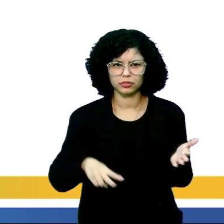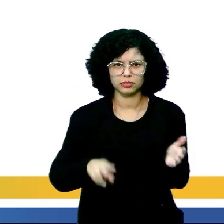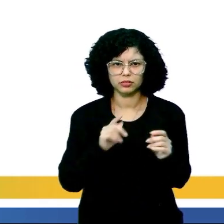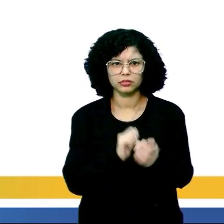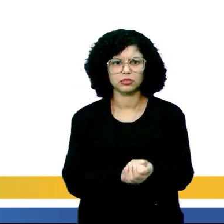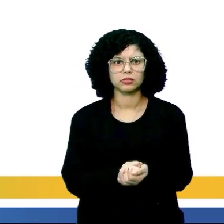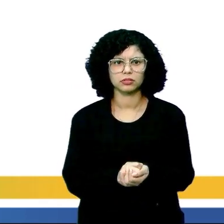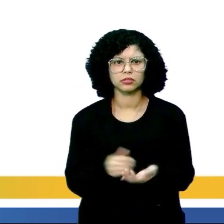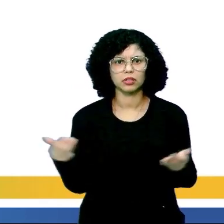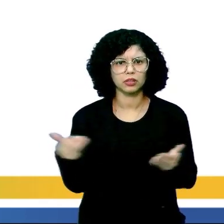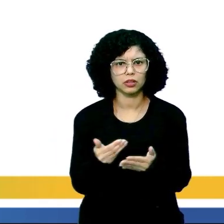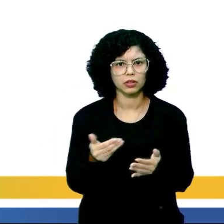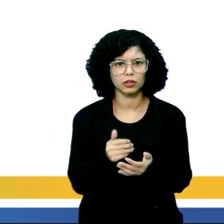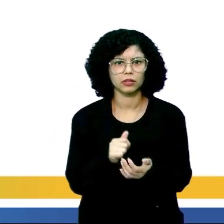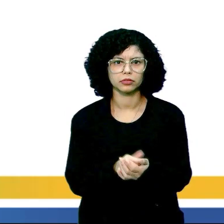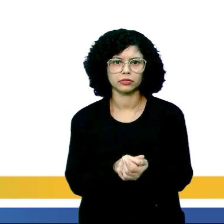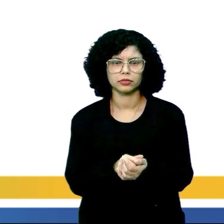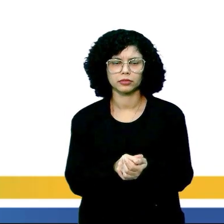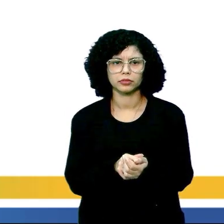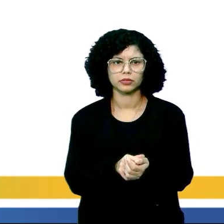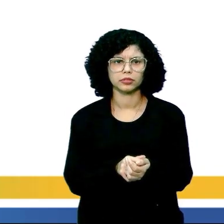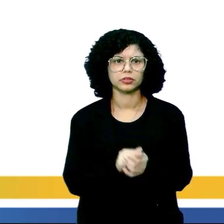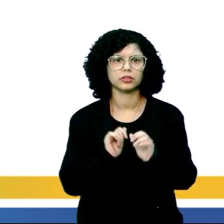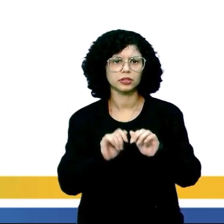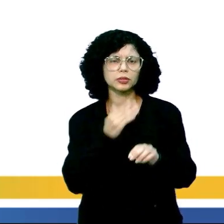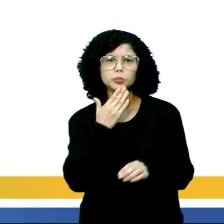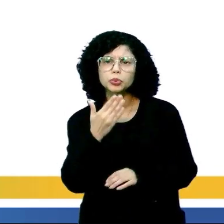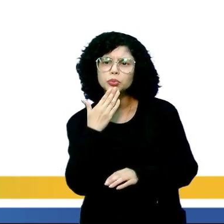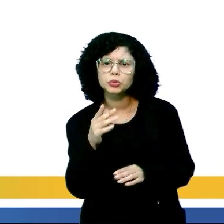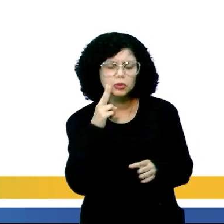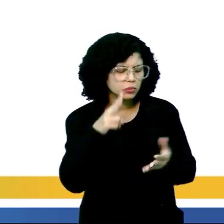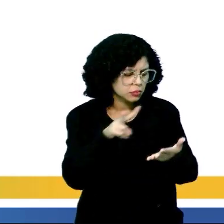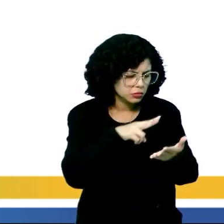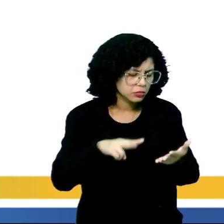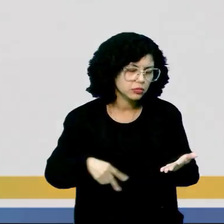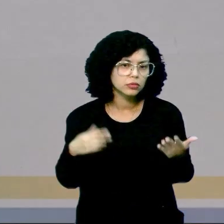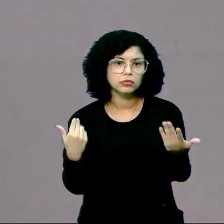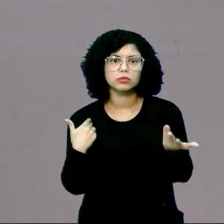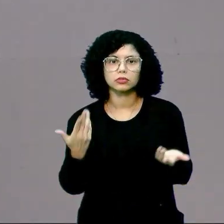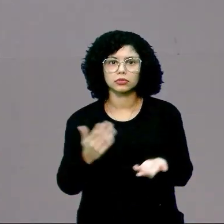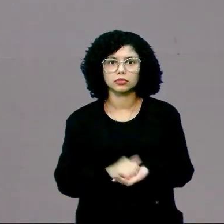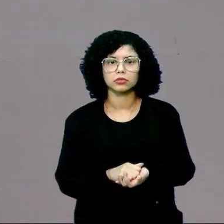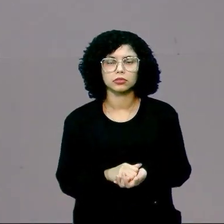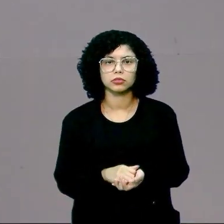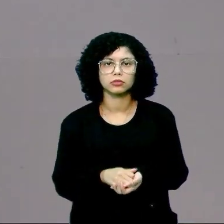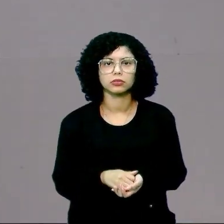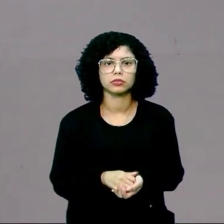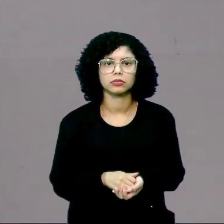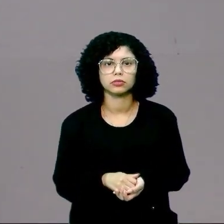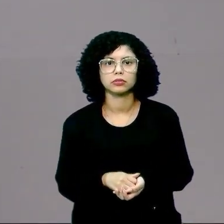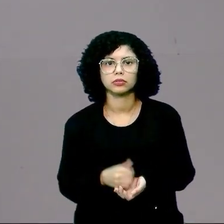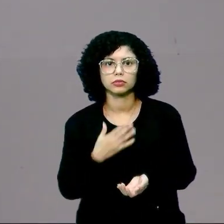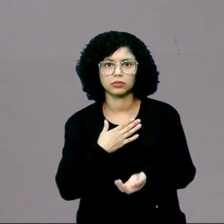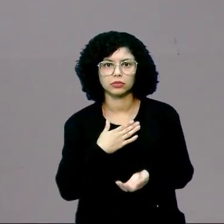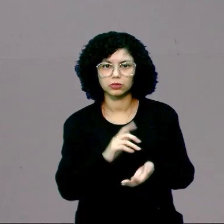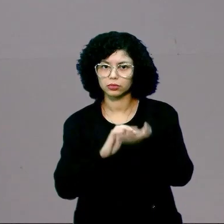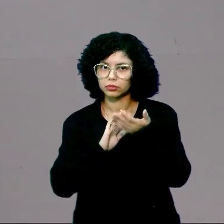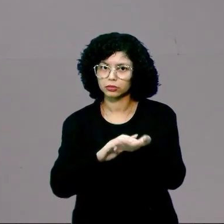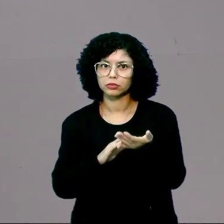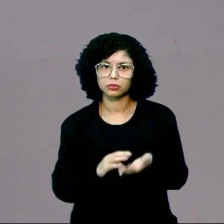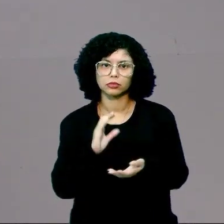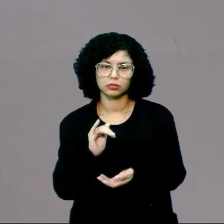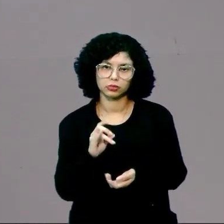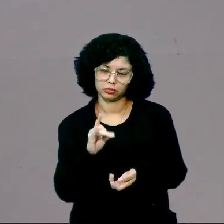código de barras. Ou seja, agora a máquina eletrônica aqui, né, o caixa eletrônico, tá pedindo para mim digitar